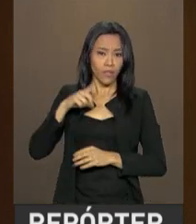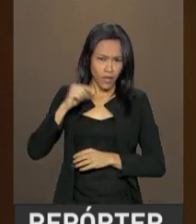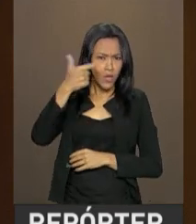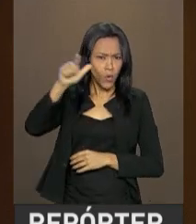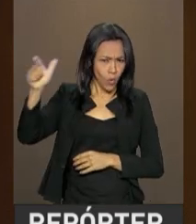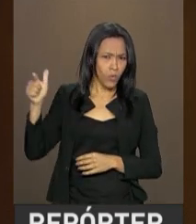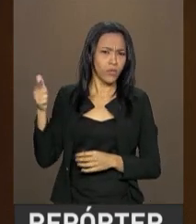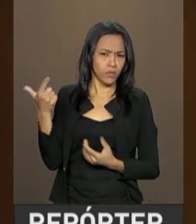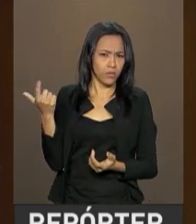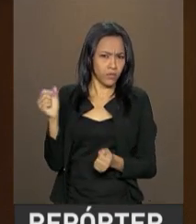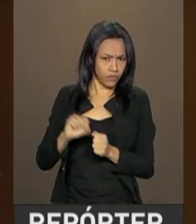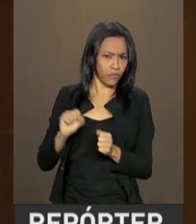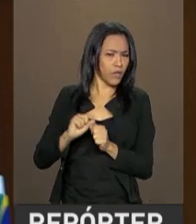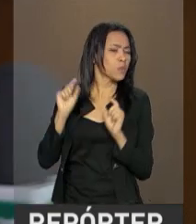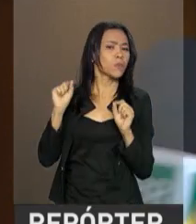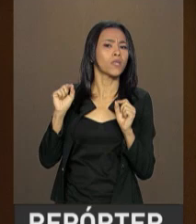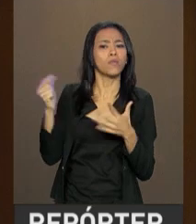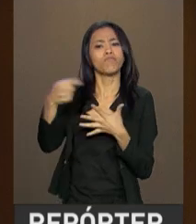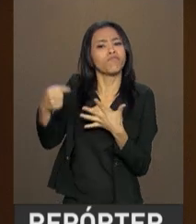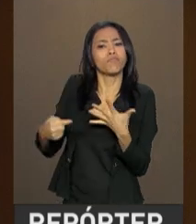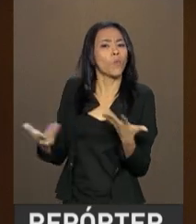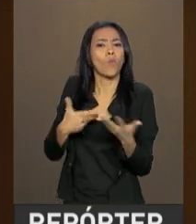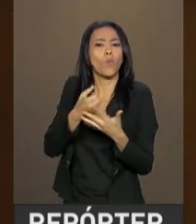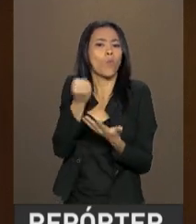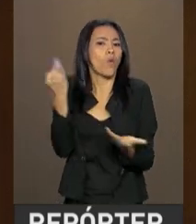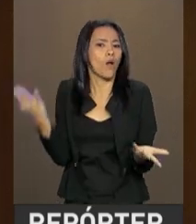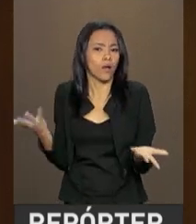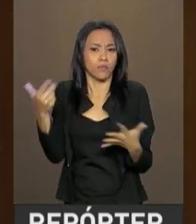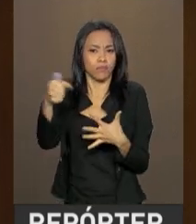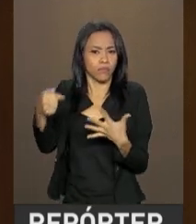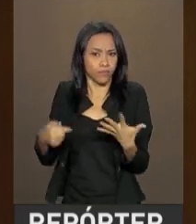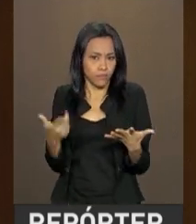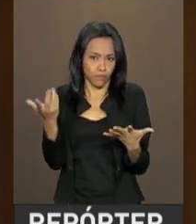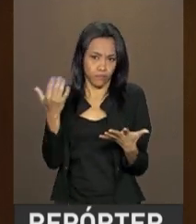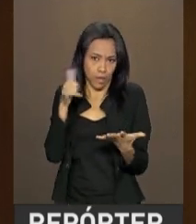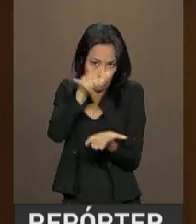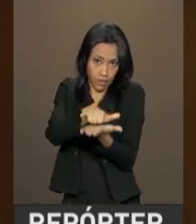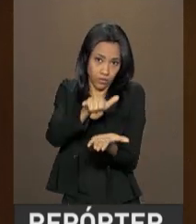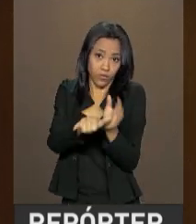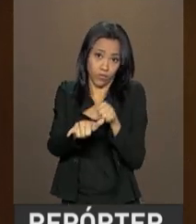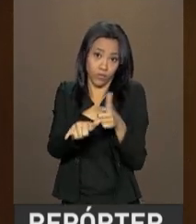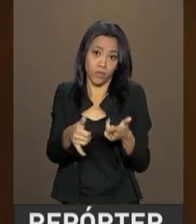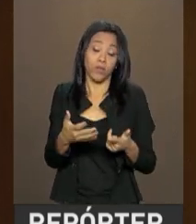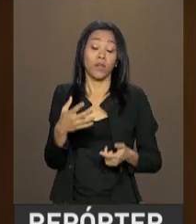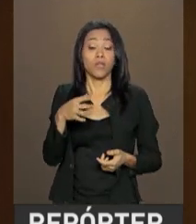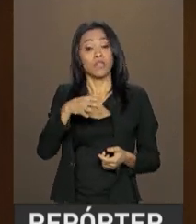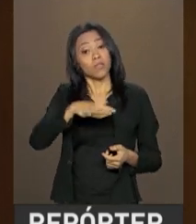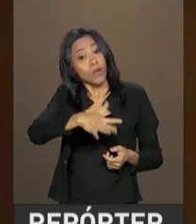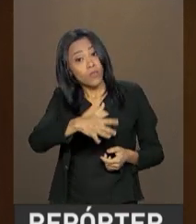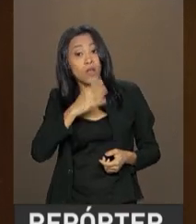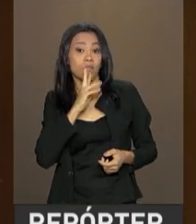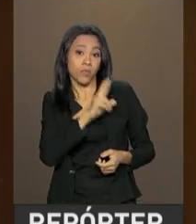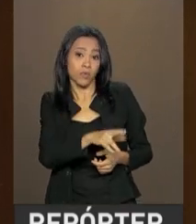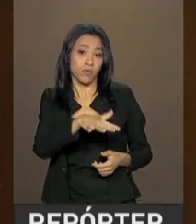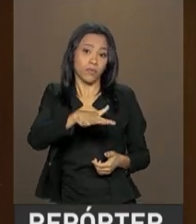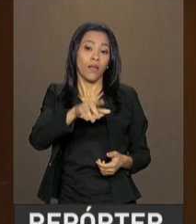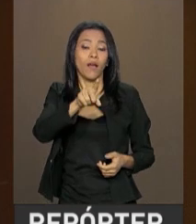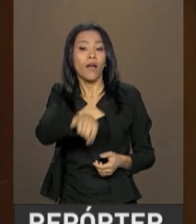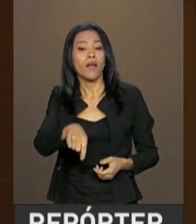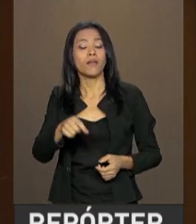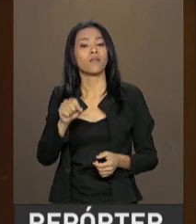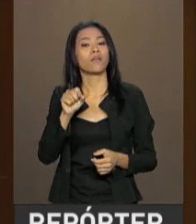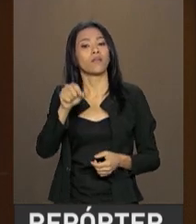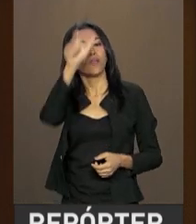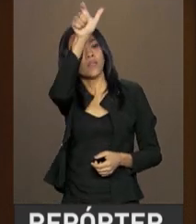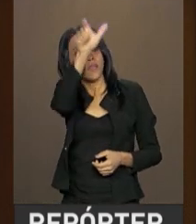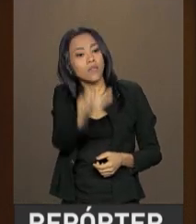funcionalidades não é que a gente pode citar em todas as funcionalidades por talvez a maior funcionalidade seja possibilidade do